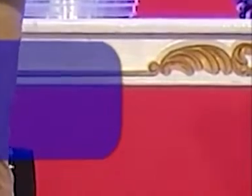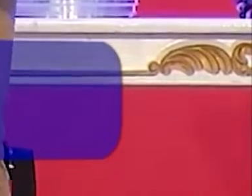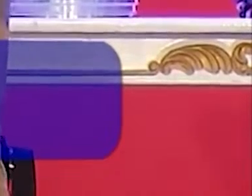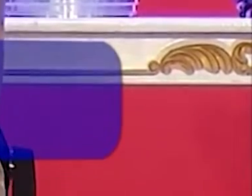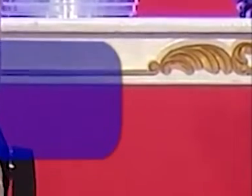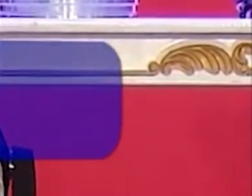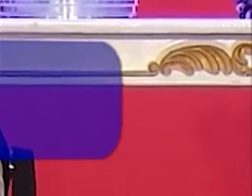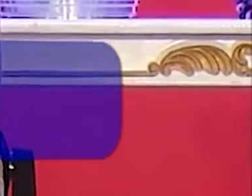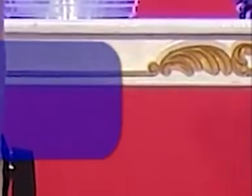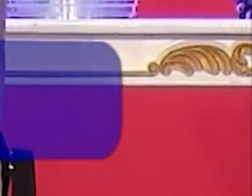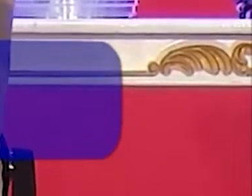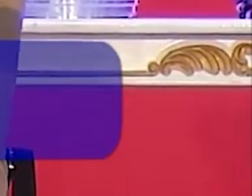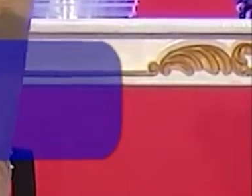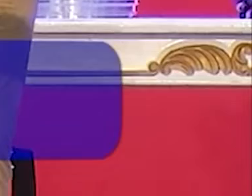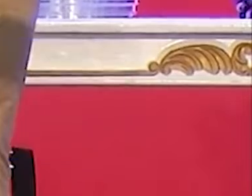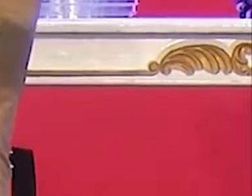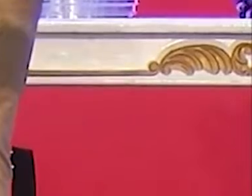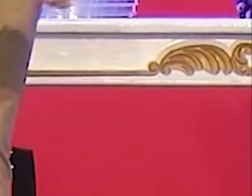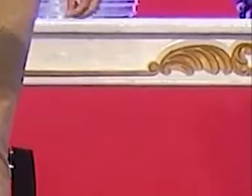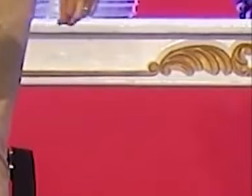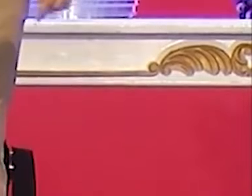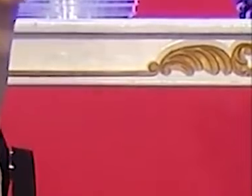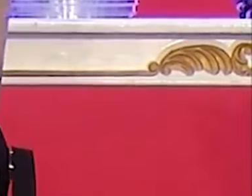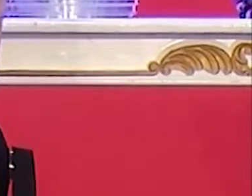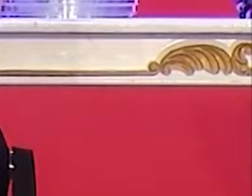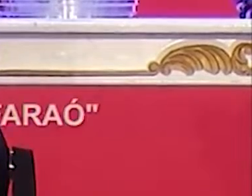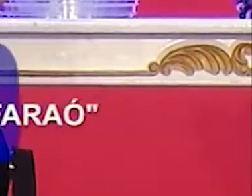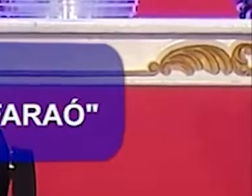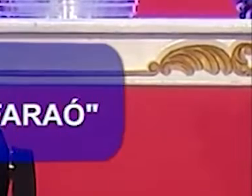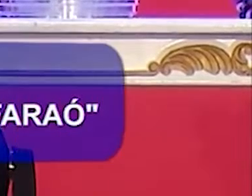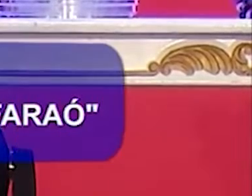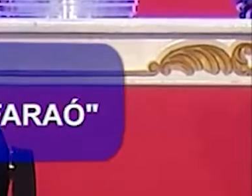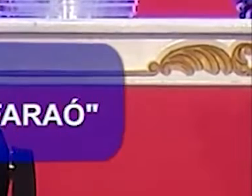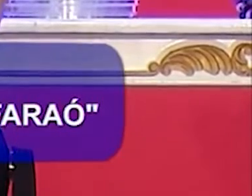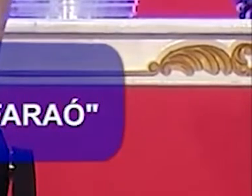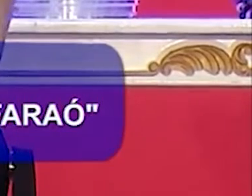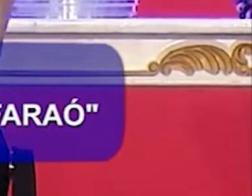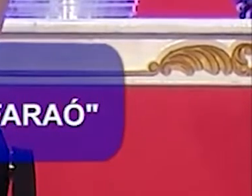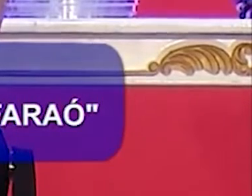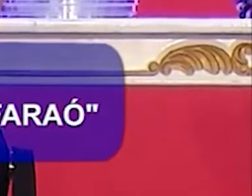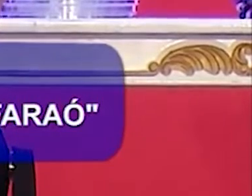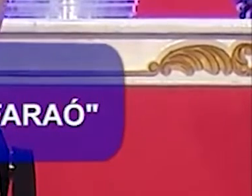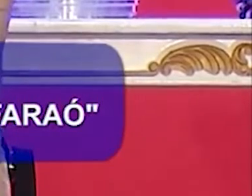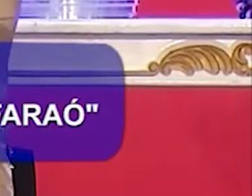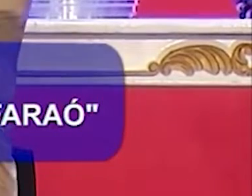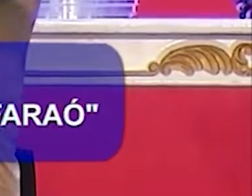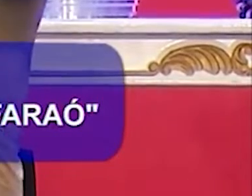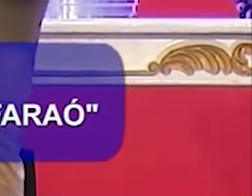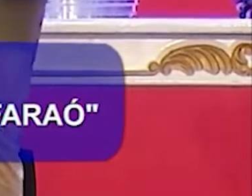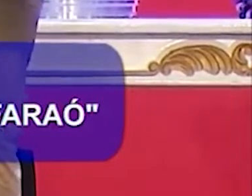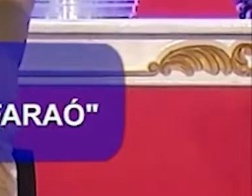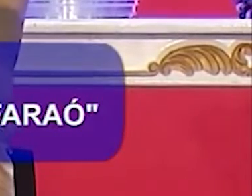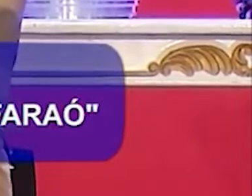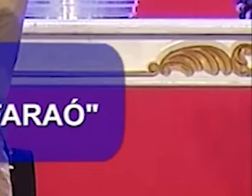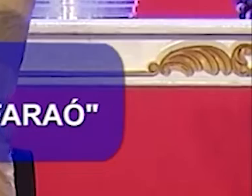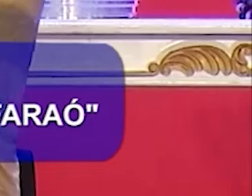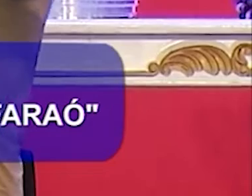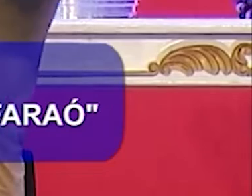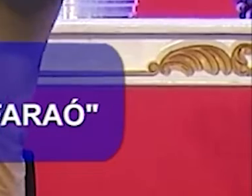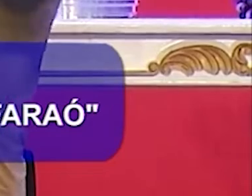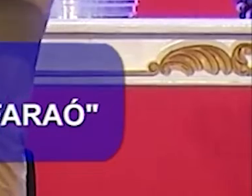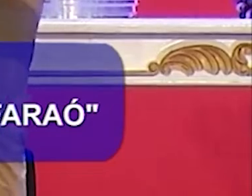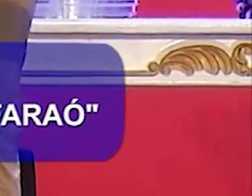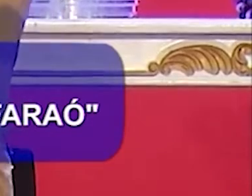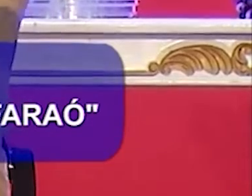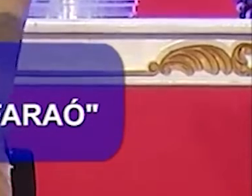deserto vai fazer justamente isso na vida de Moisés. Moisés está aparentemente esquecido, 80 anos de idade.